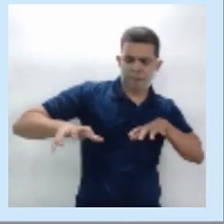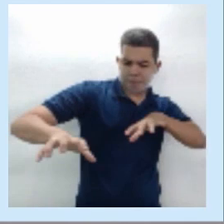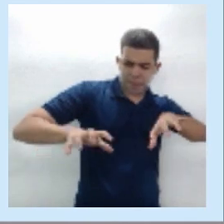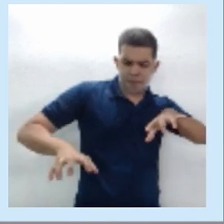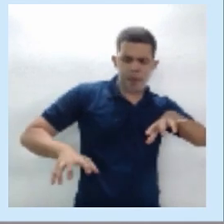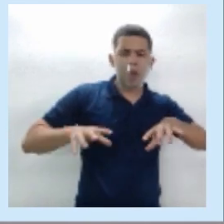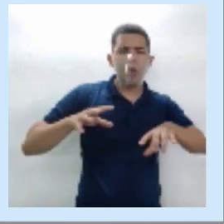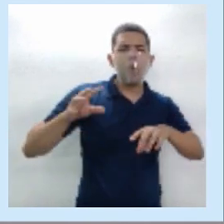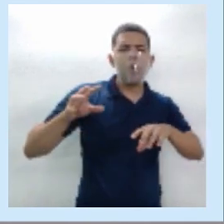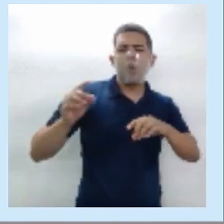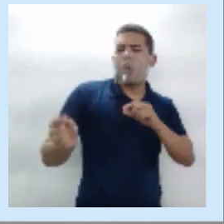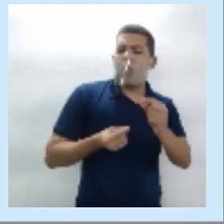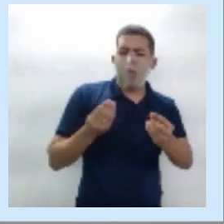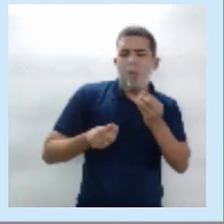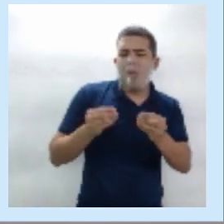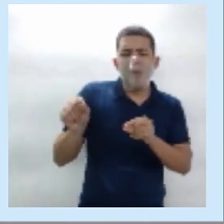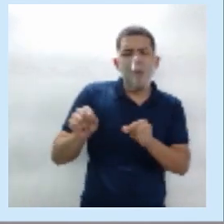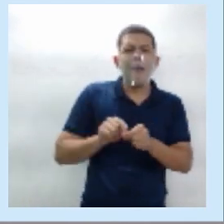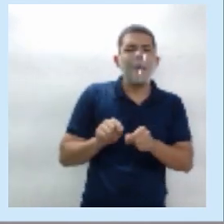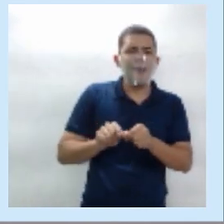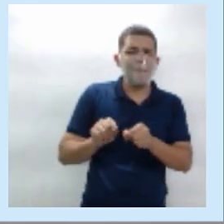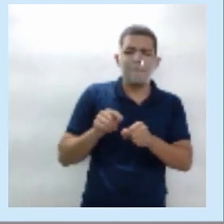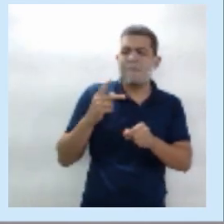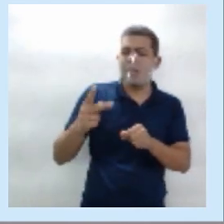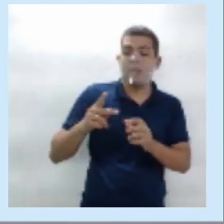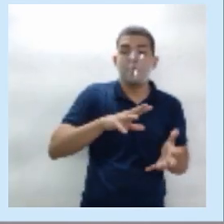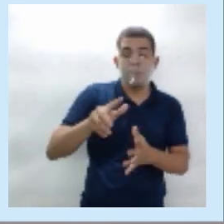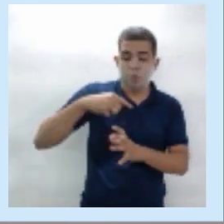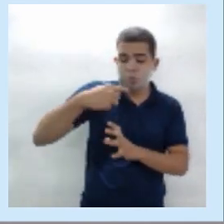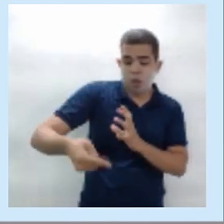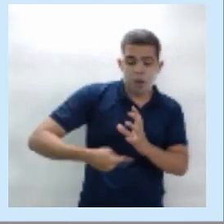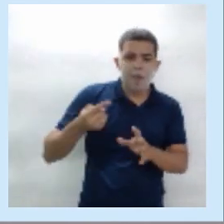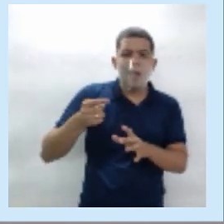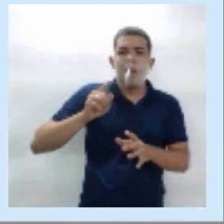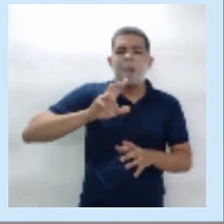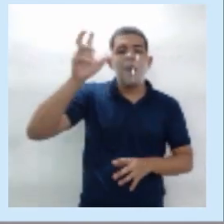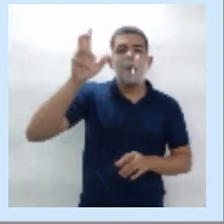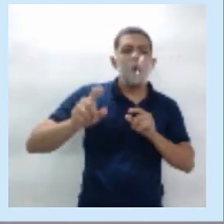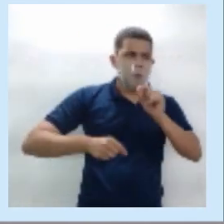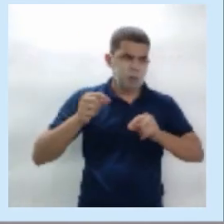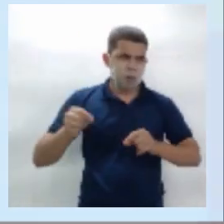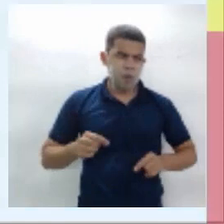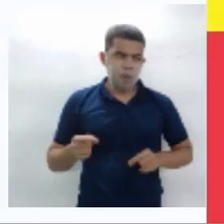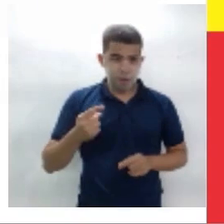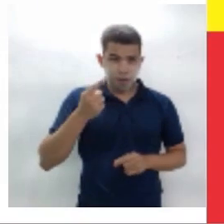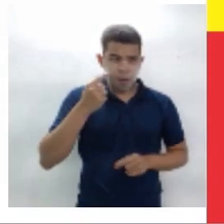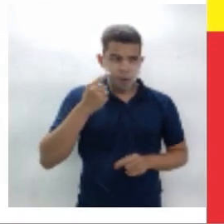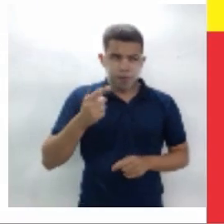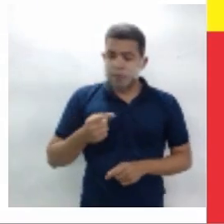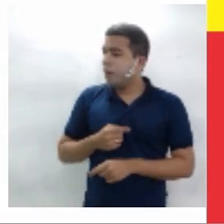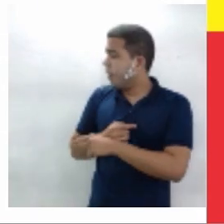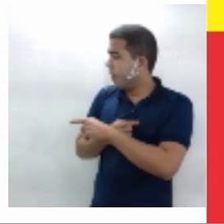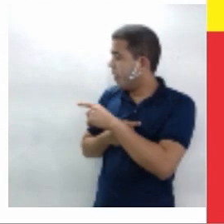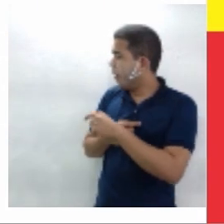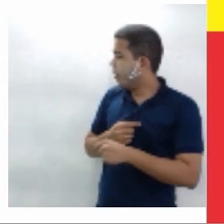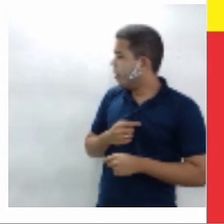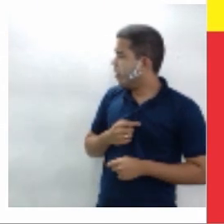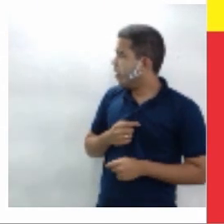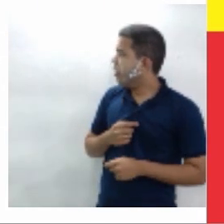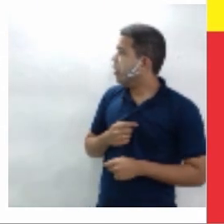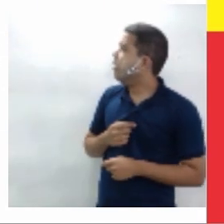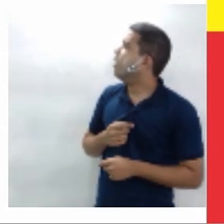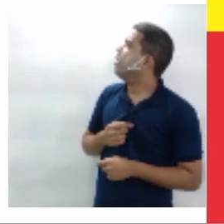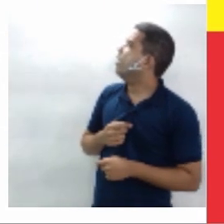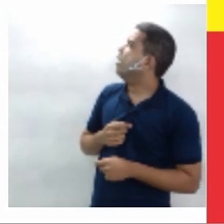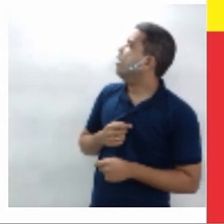elas provocam no nosso planeta Terra. Vê só na telinha as imagens que eu separei para vocês.